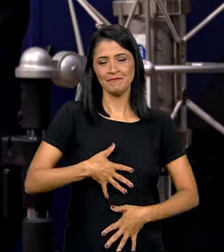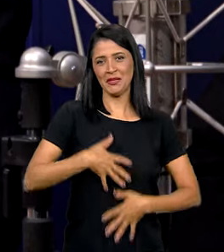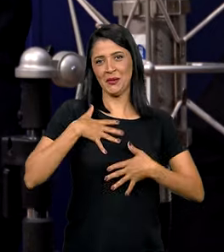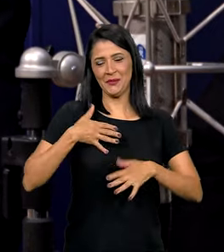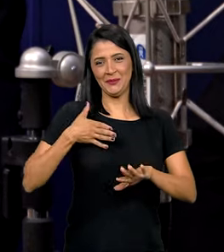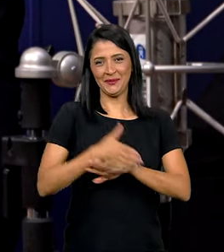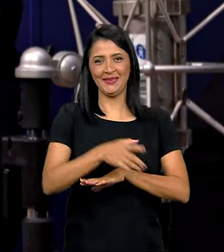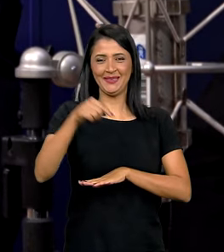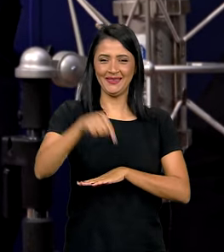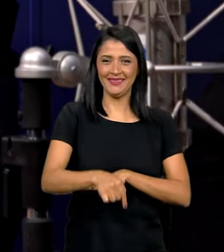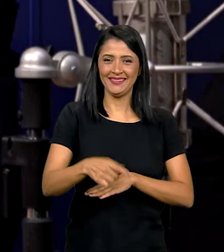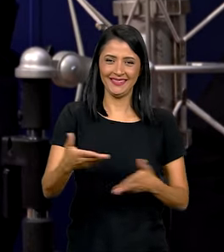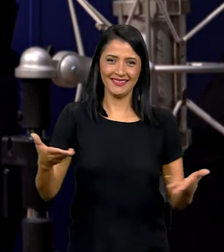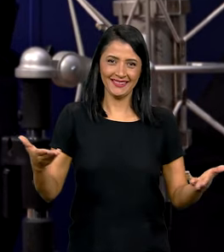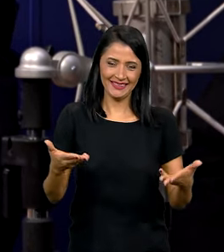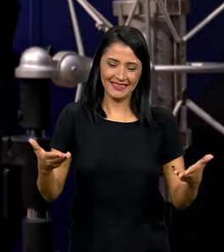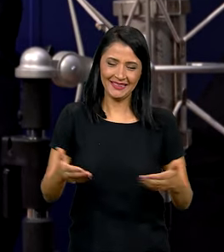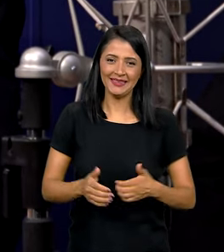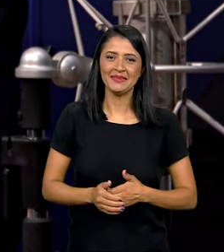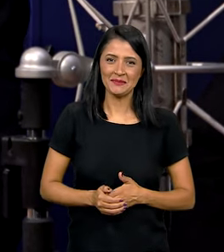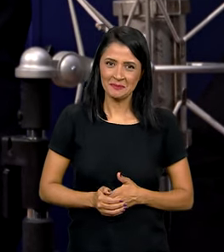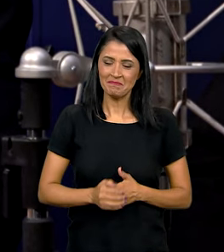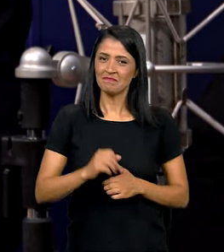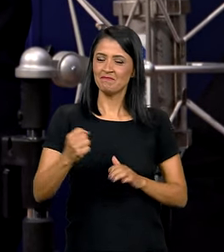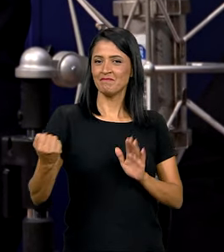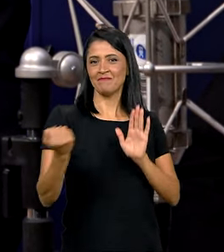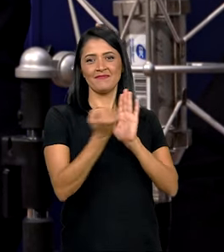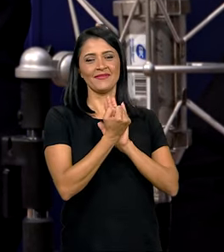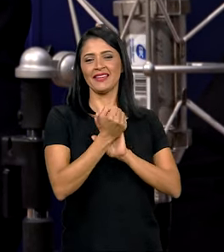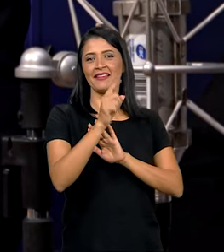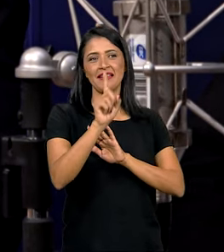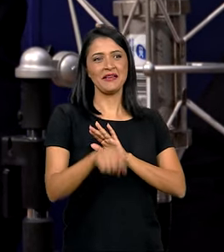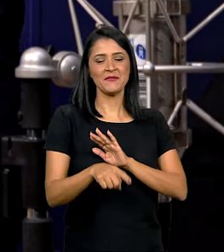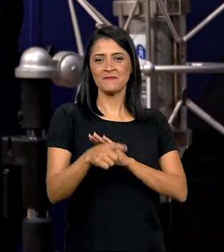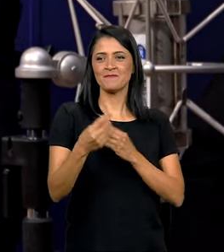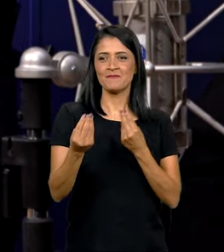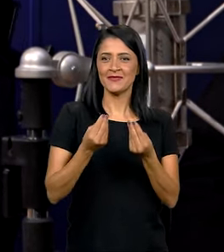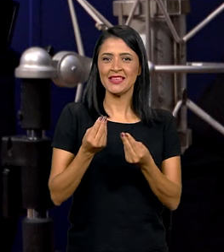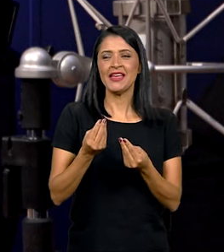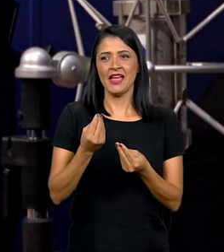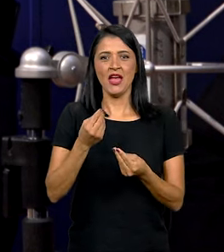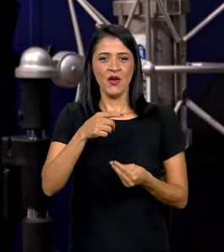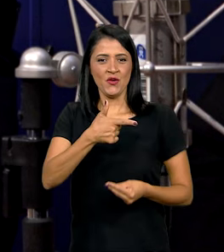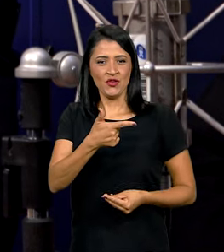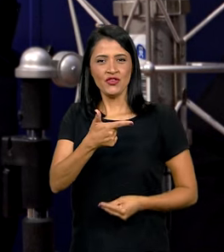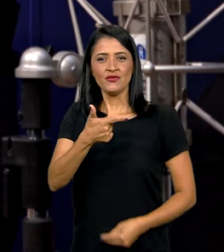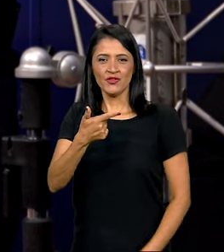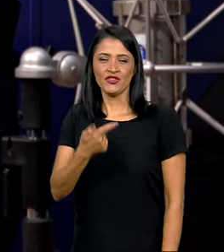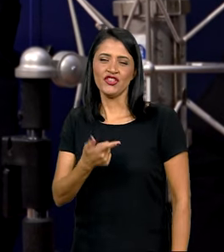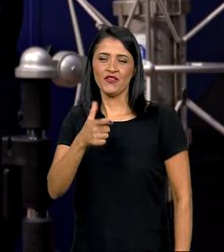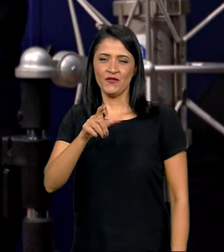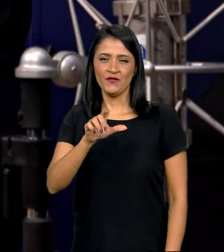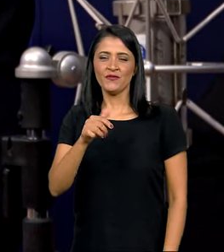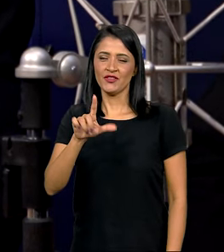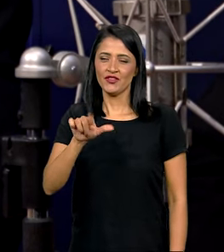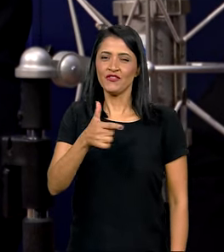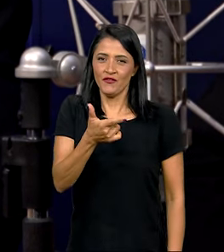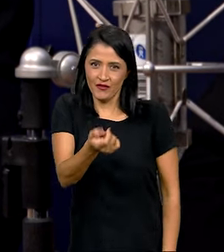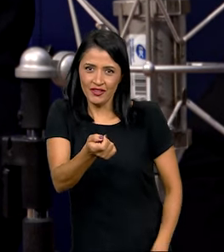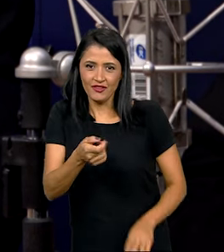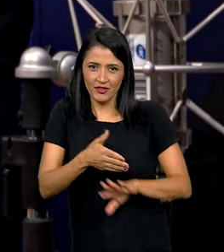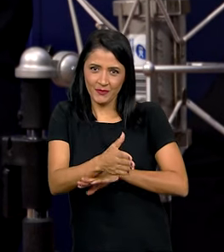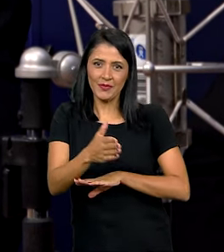honra est participando dessa iniciativa é o legado que o G2 social representa e o 20 tá